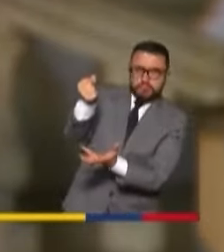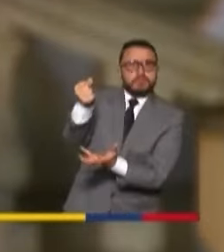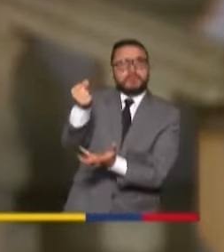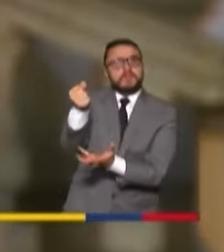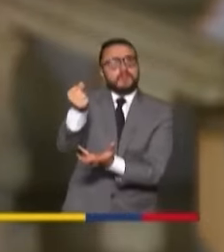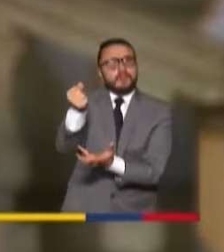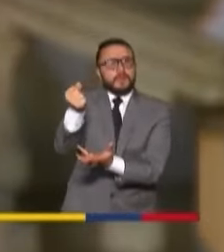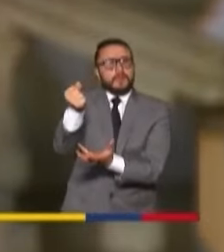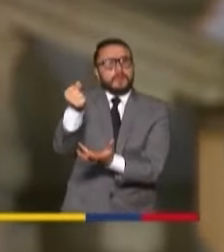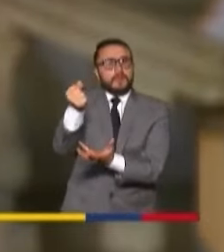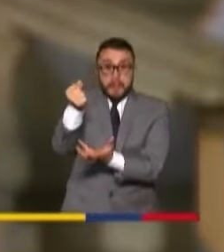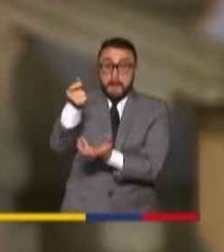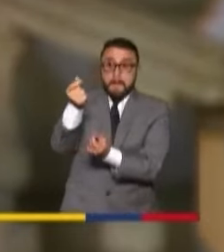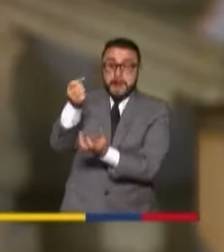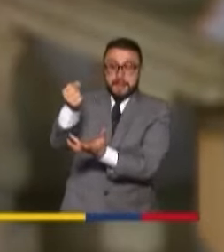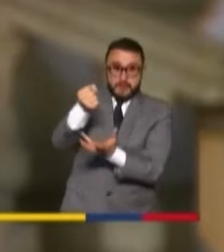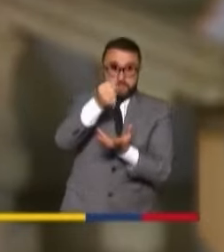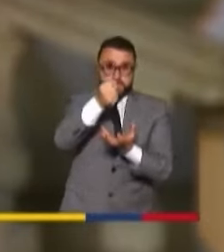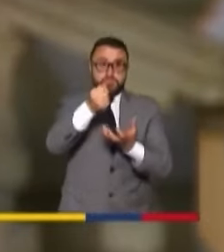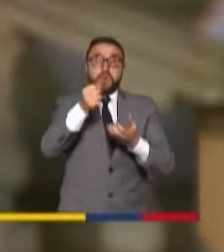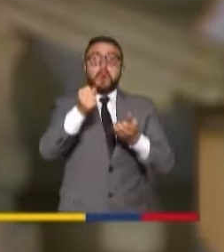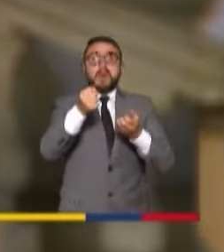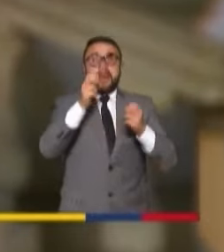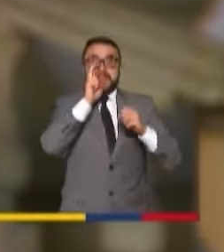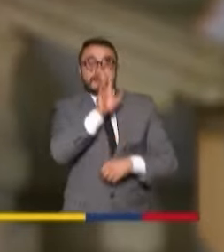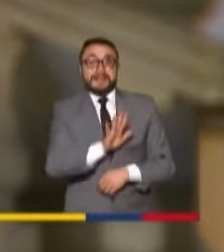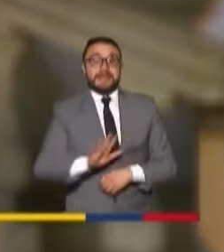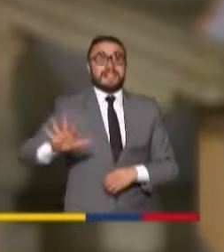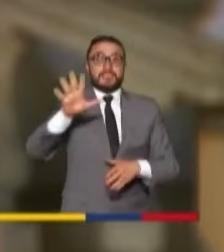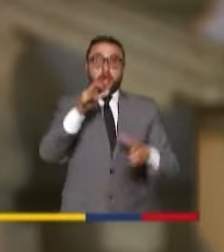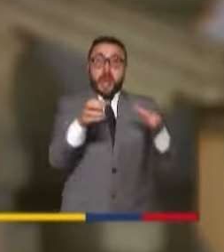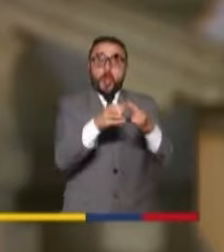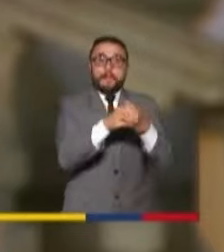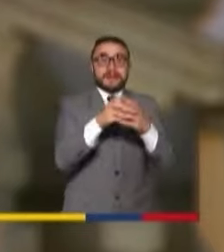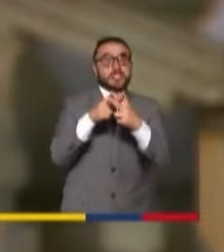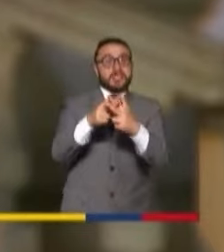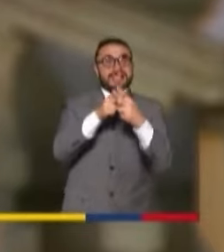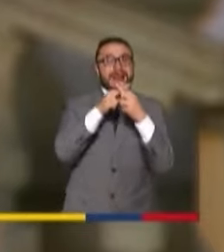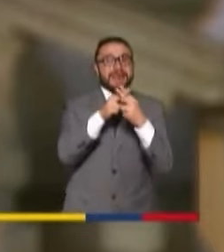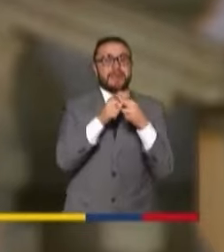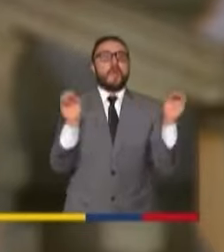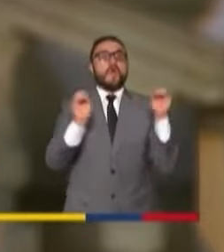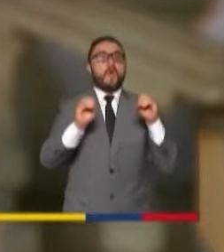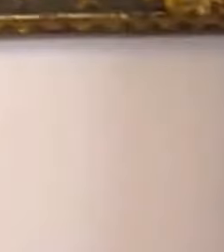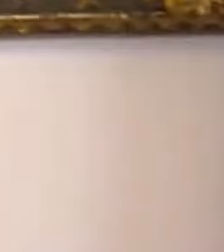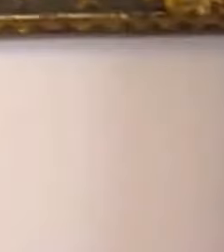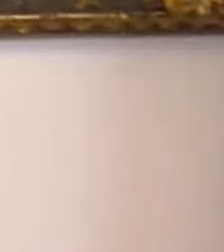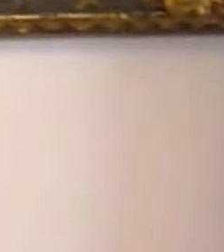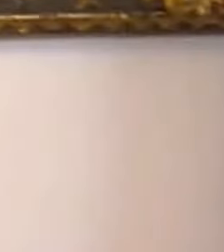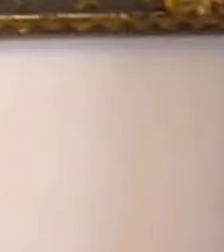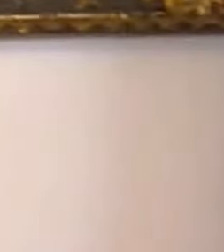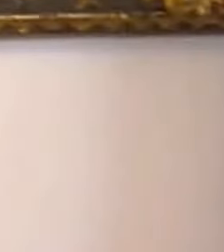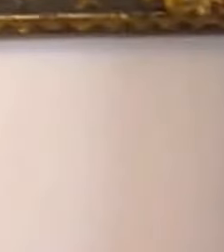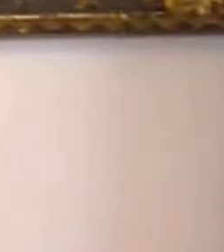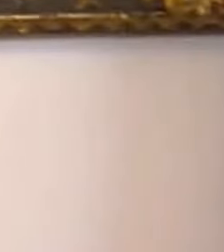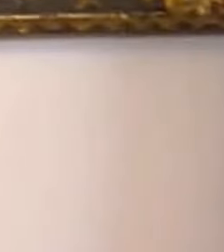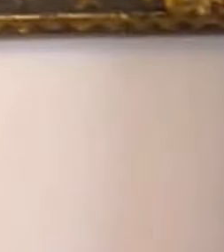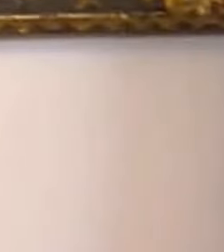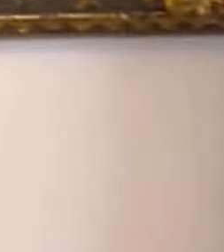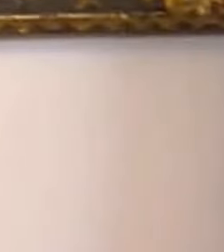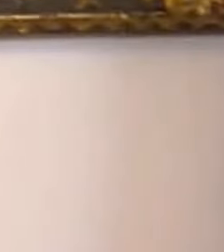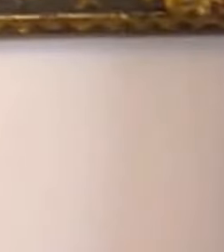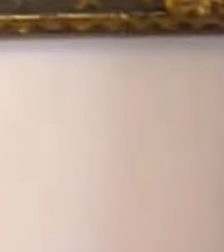da Colômbia, que já fez 200 anos de independência, 201 quebrados, não sei exatamente, é